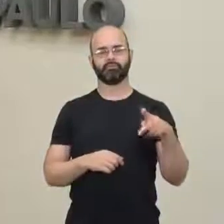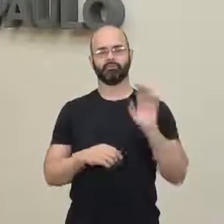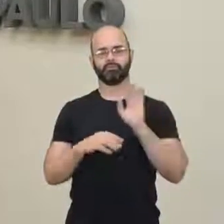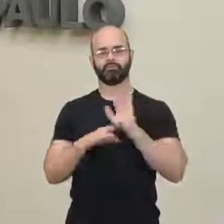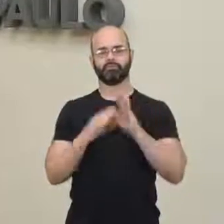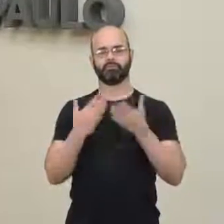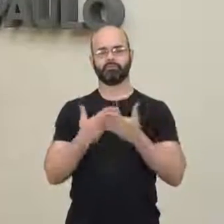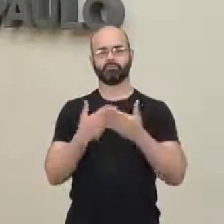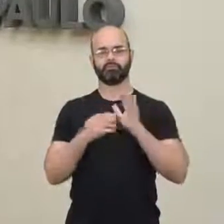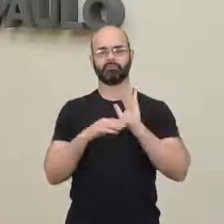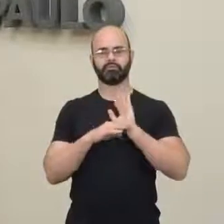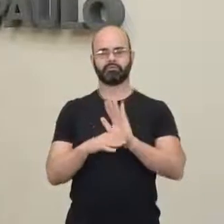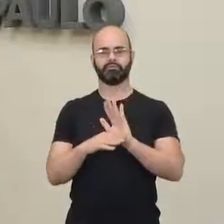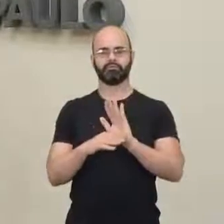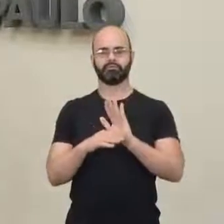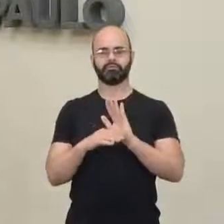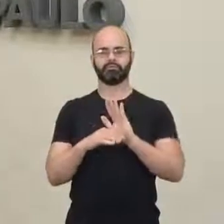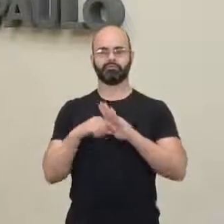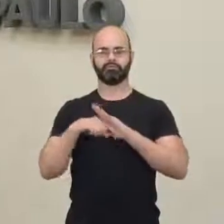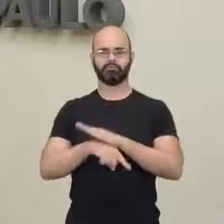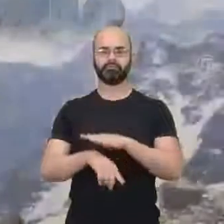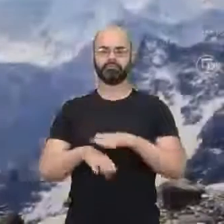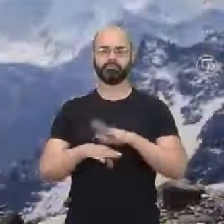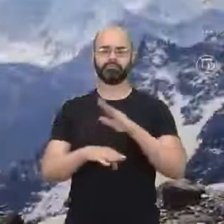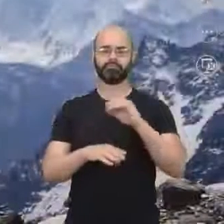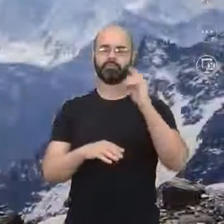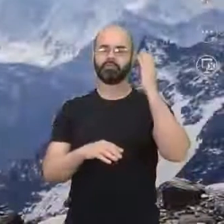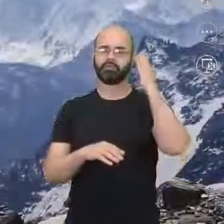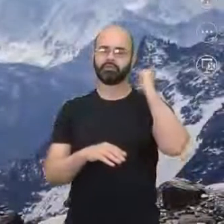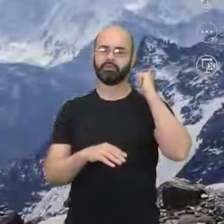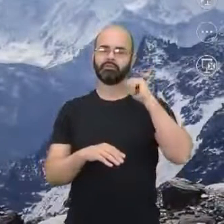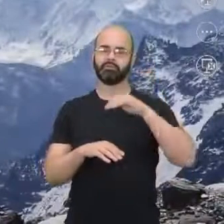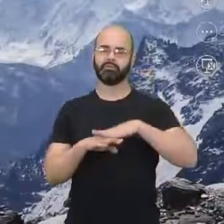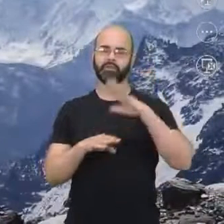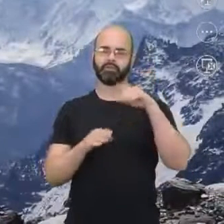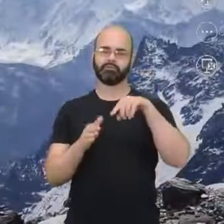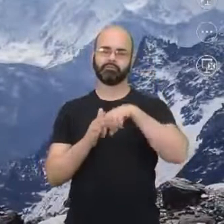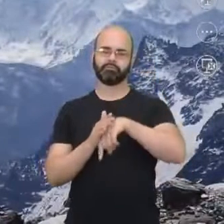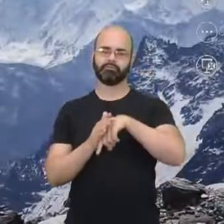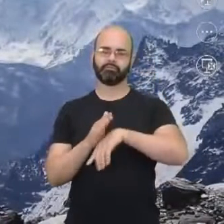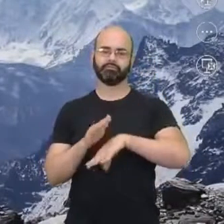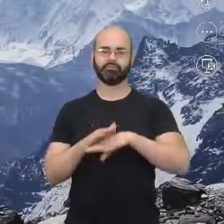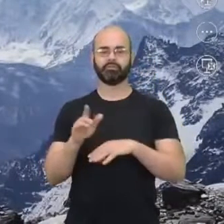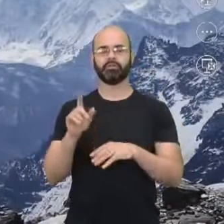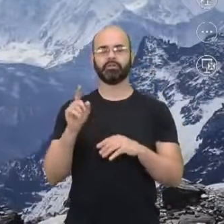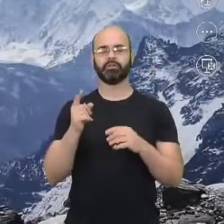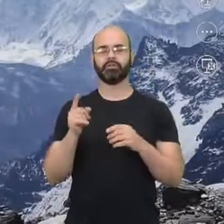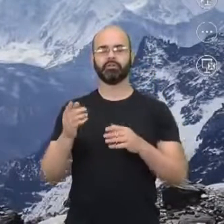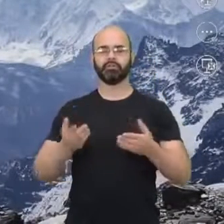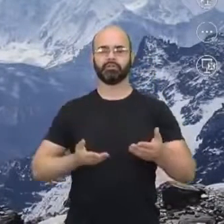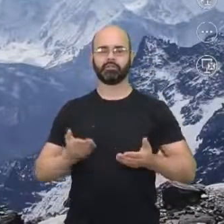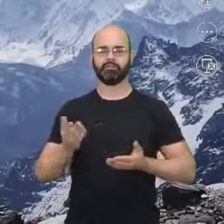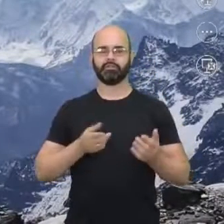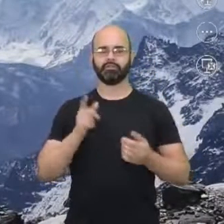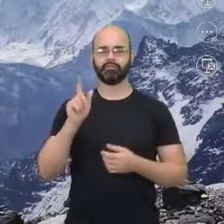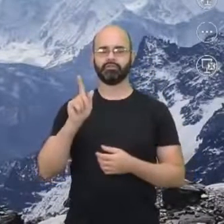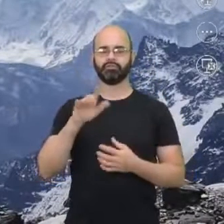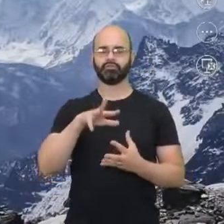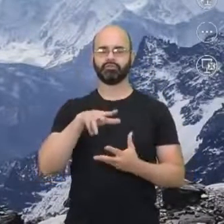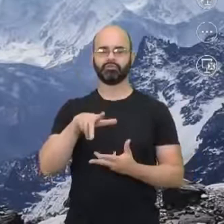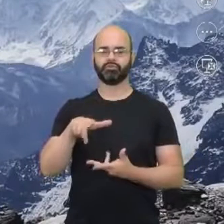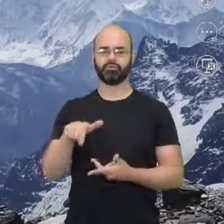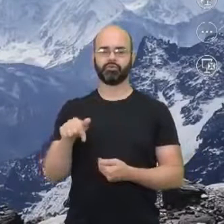na aula, junto com seus alunos do sexto ano, tem aí o Saiba Mais, né, que é o Serviço Geológico do Brasil, print a tela, esse link é